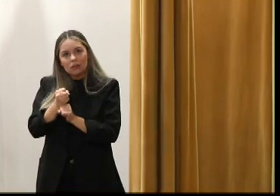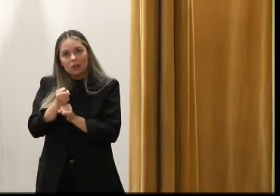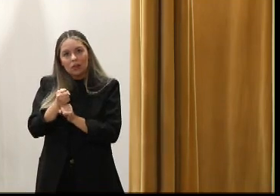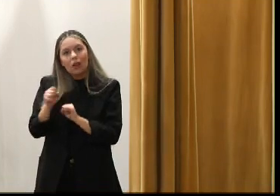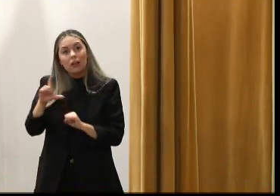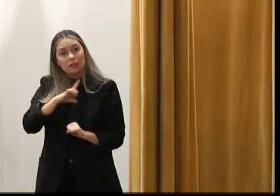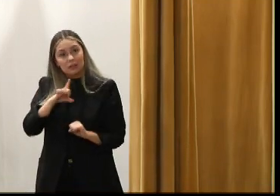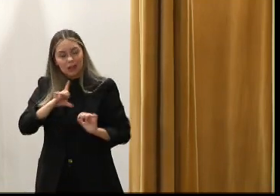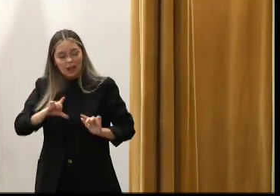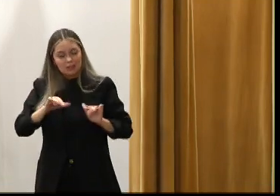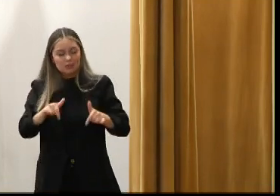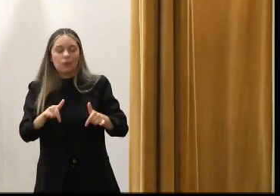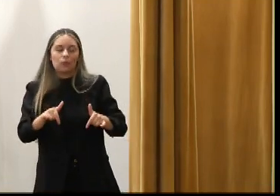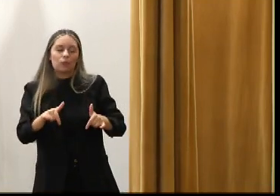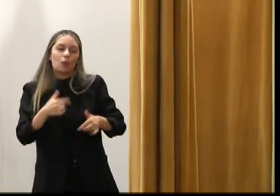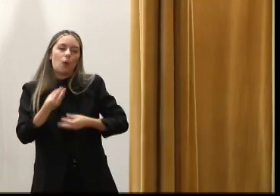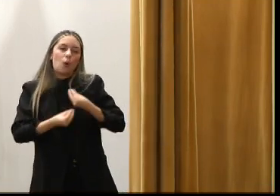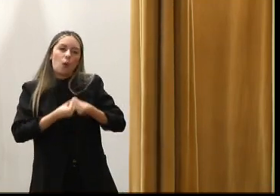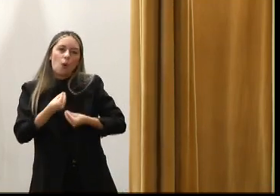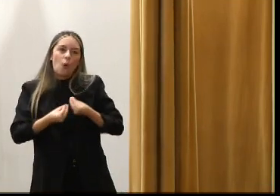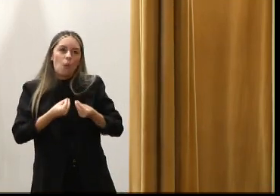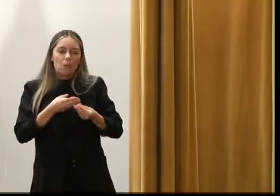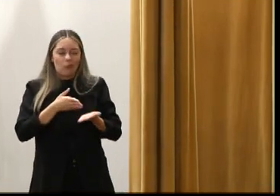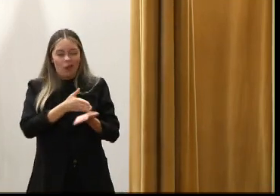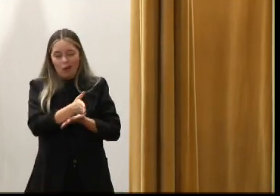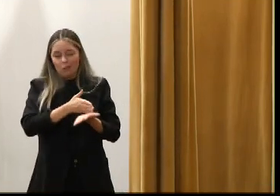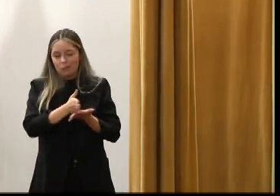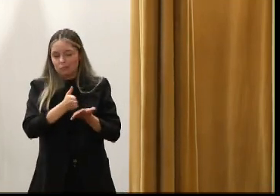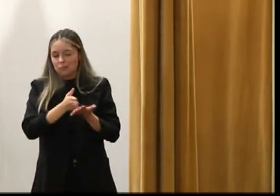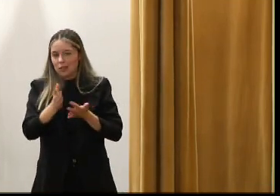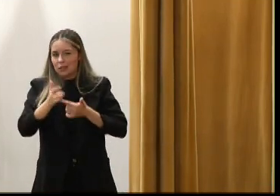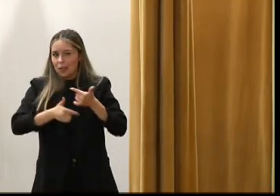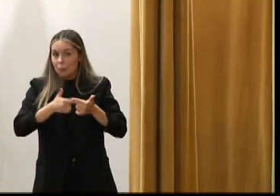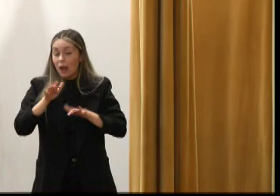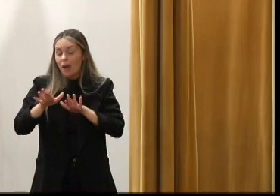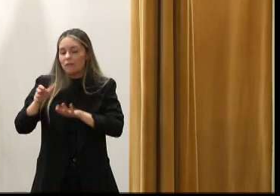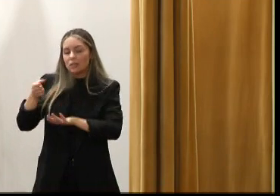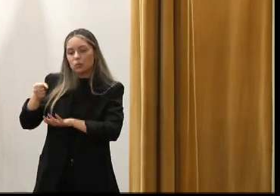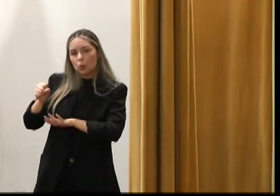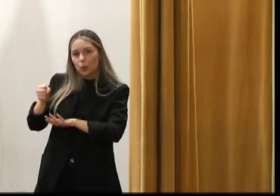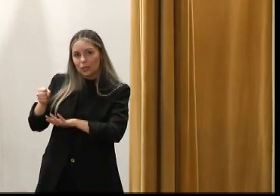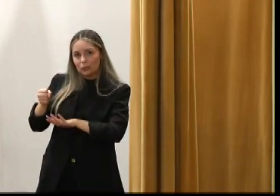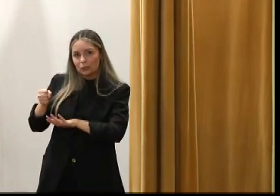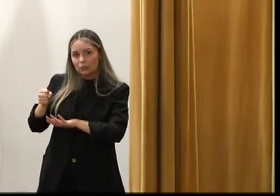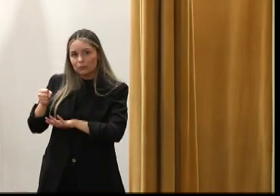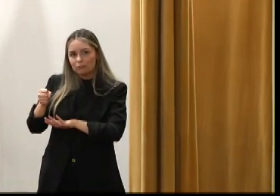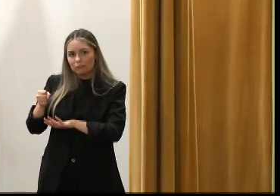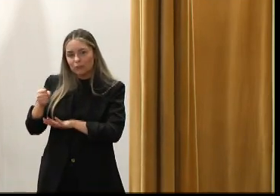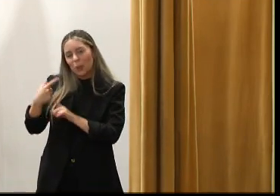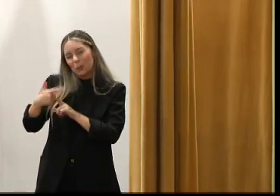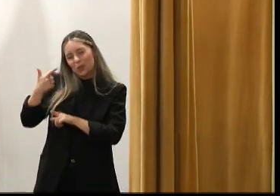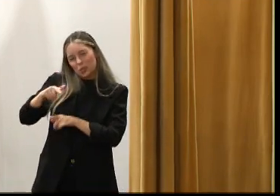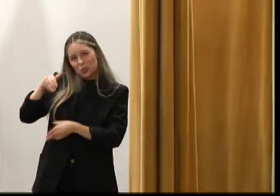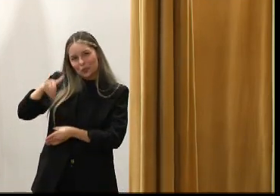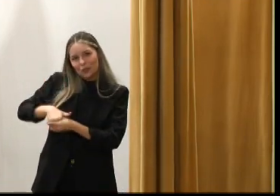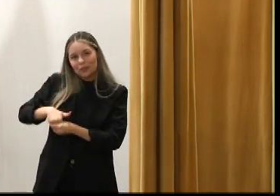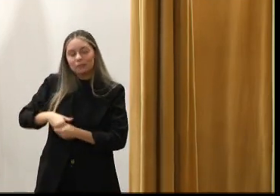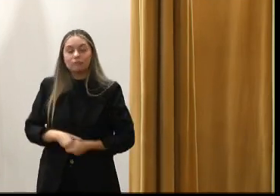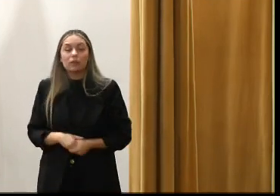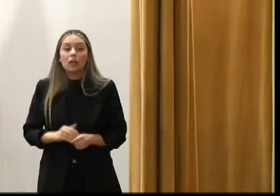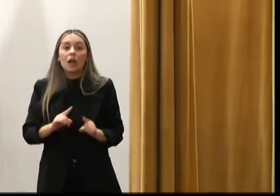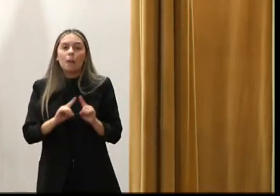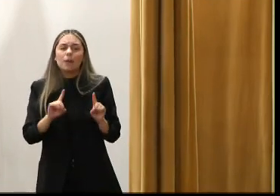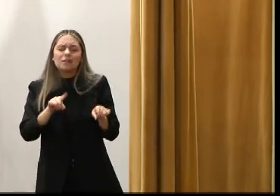suas ações para qualquer frente de trabalho. Eventualmente 8. Mas os desafios na